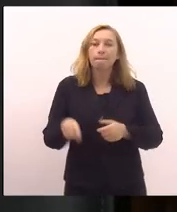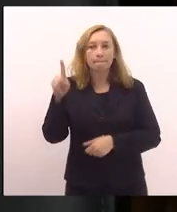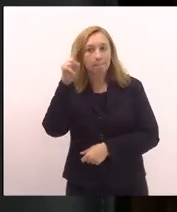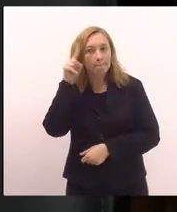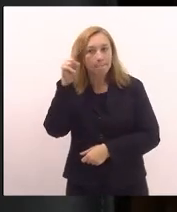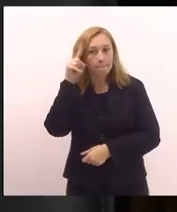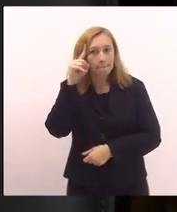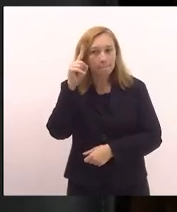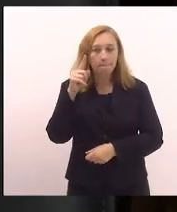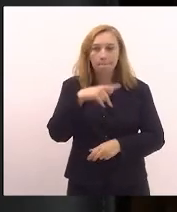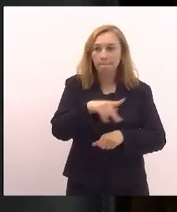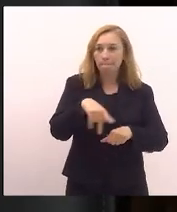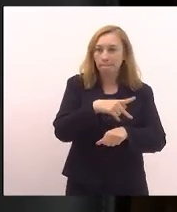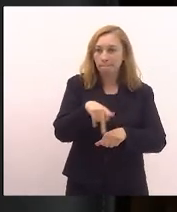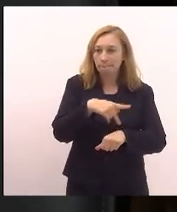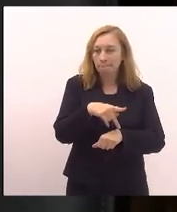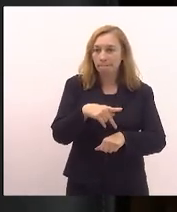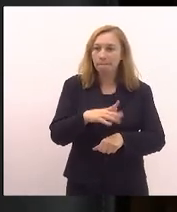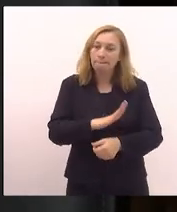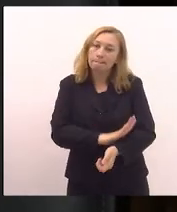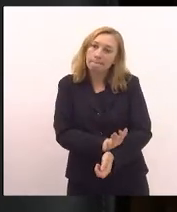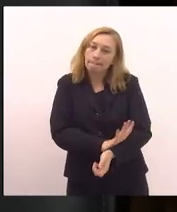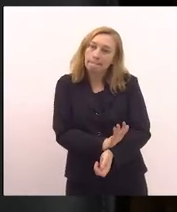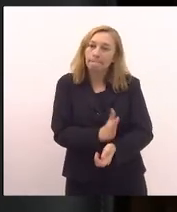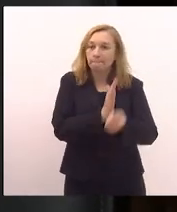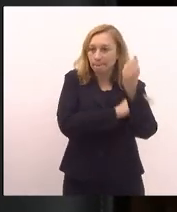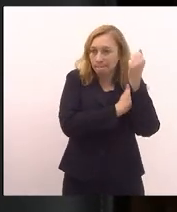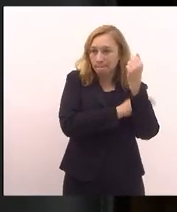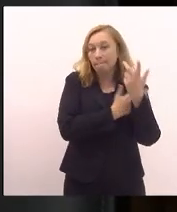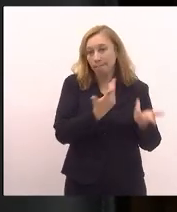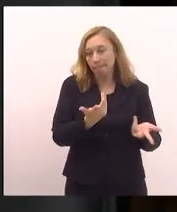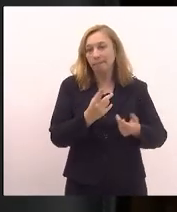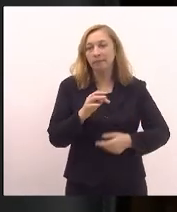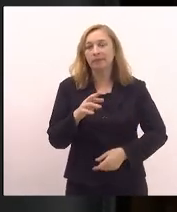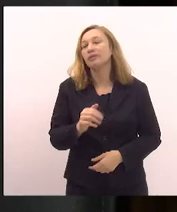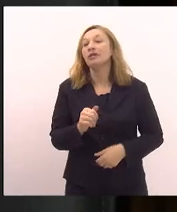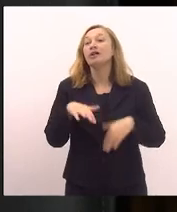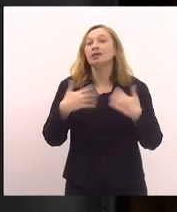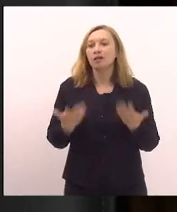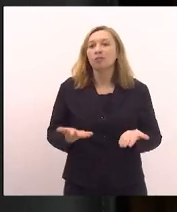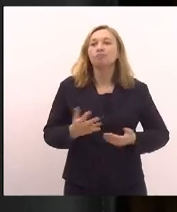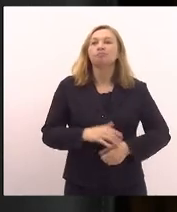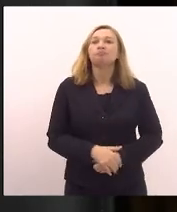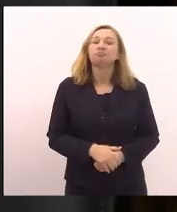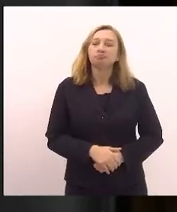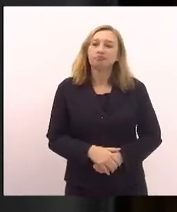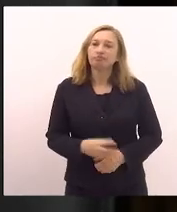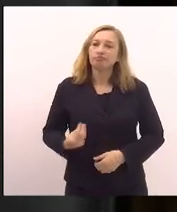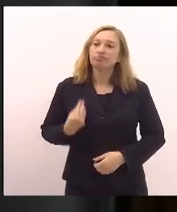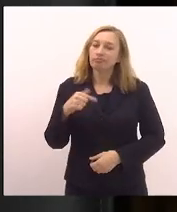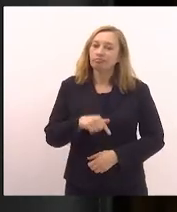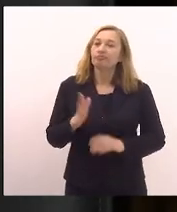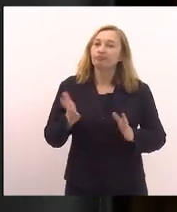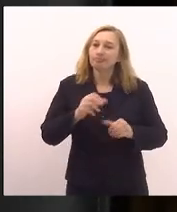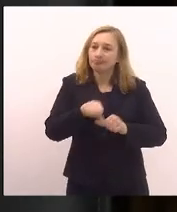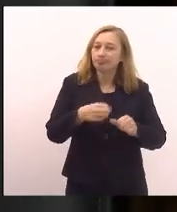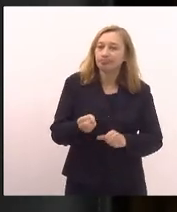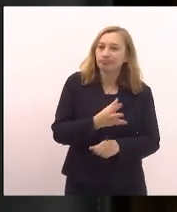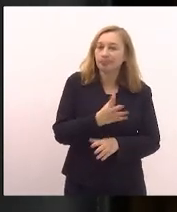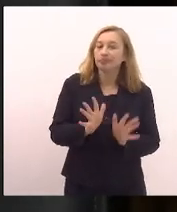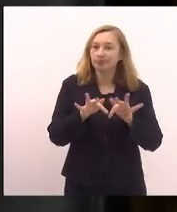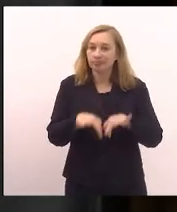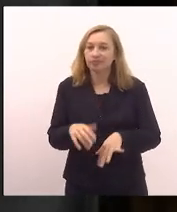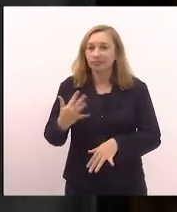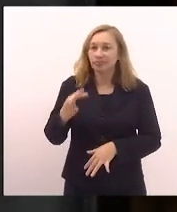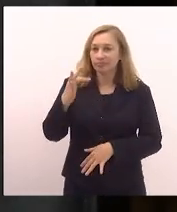dias em um país racista, machista e classista. Então, a gente está aqui hoje para renovar, e vou terminar